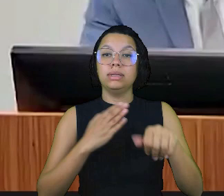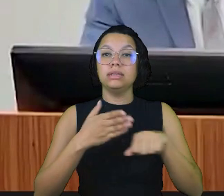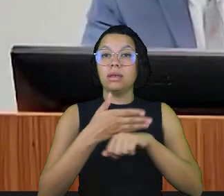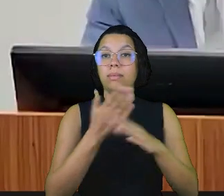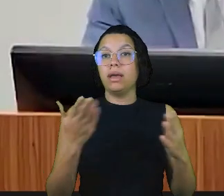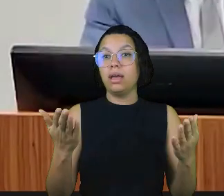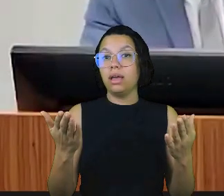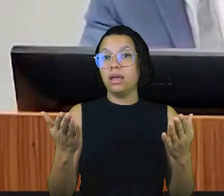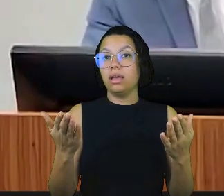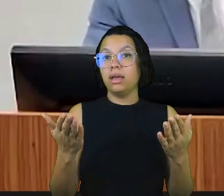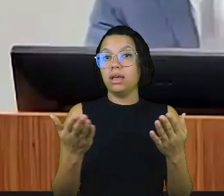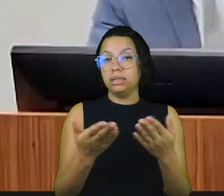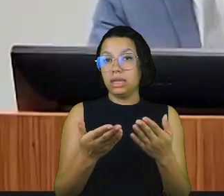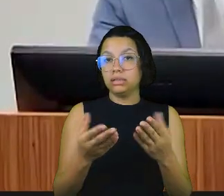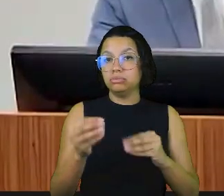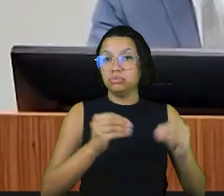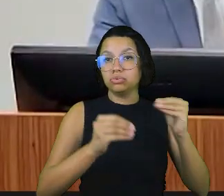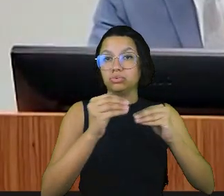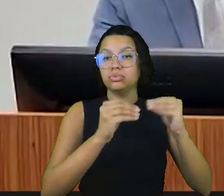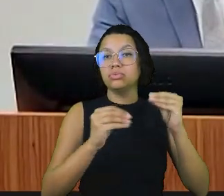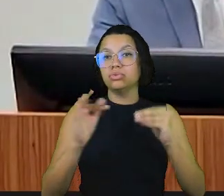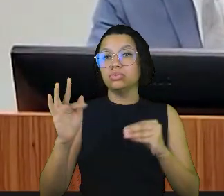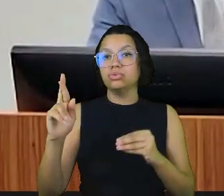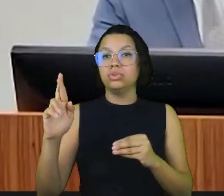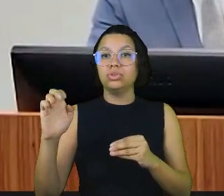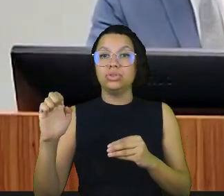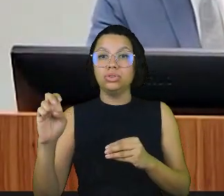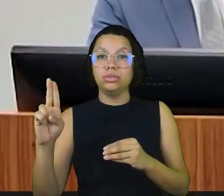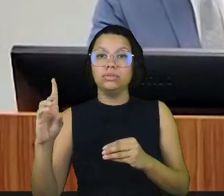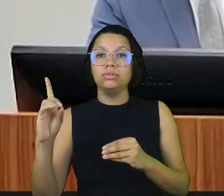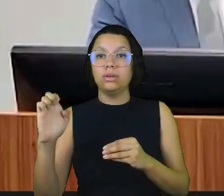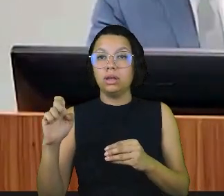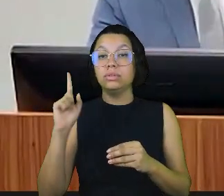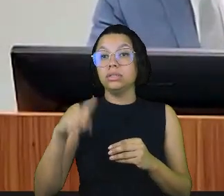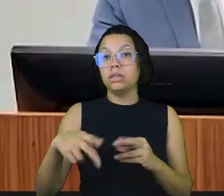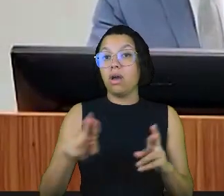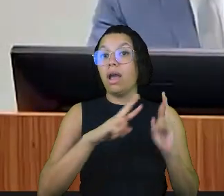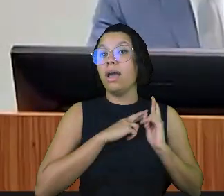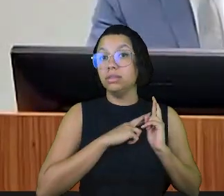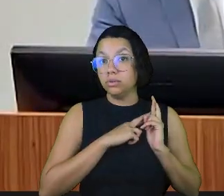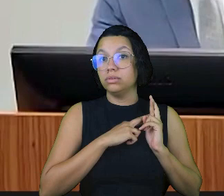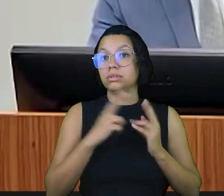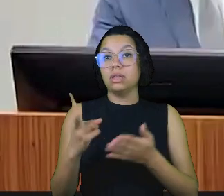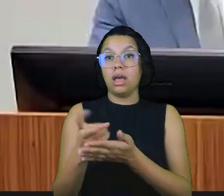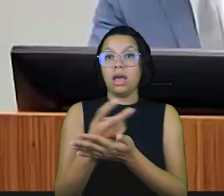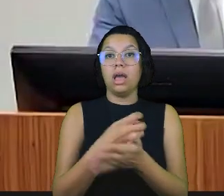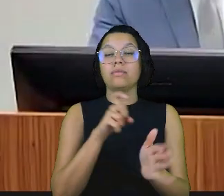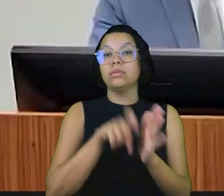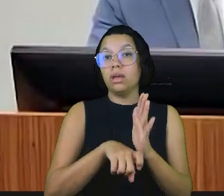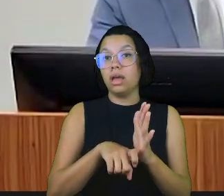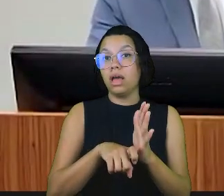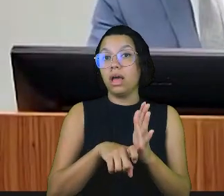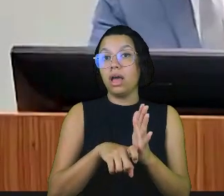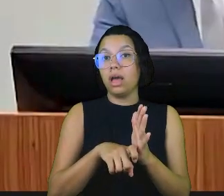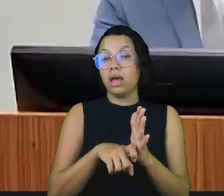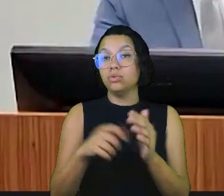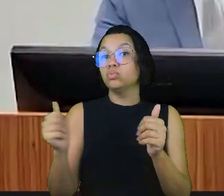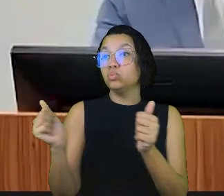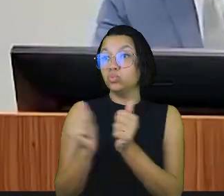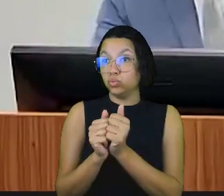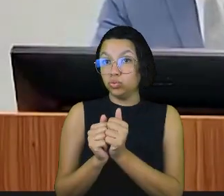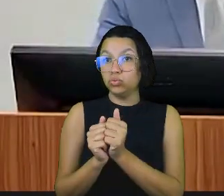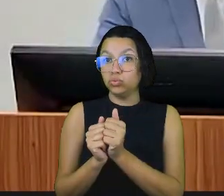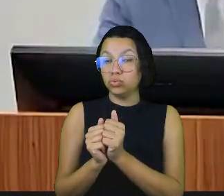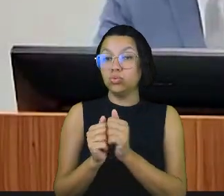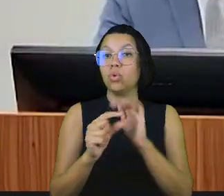participam dessas composições fraudulentas são responsáveis tributárias por solidariedade com base